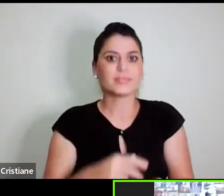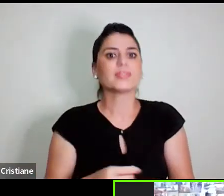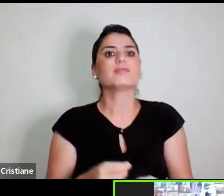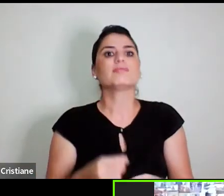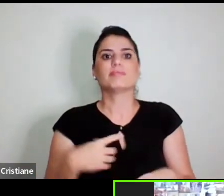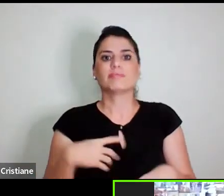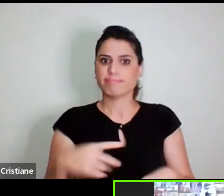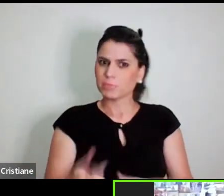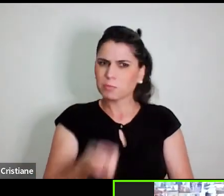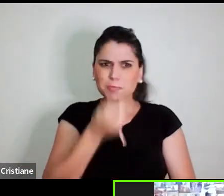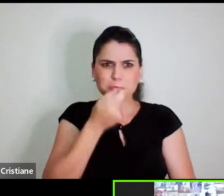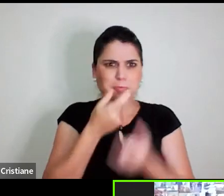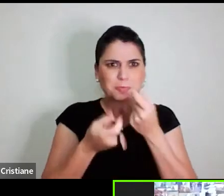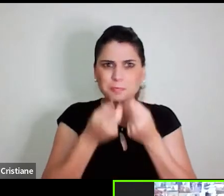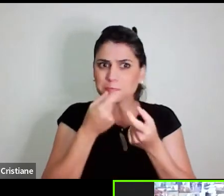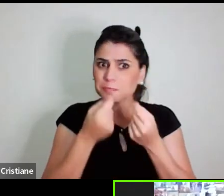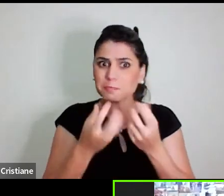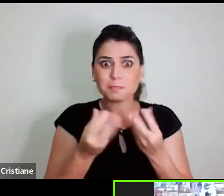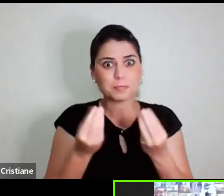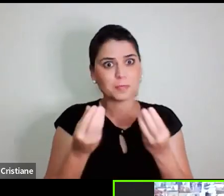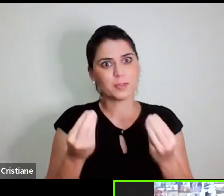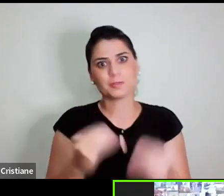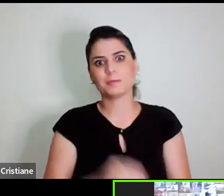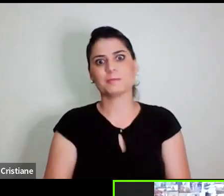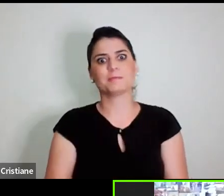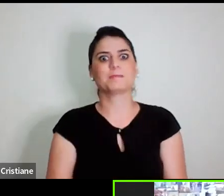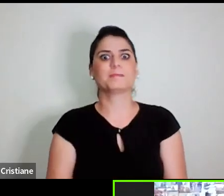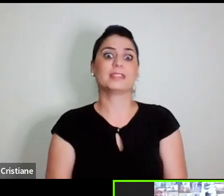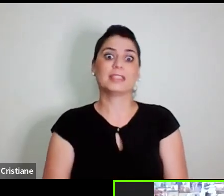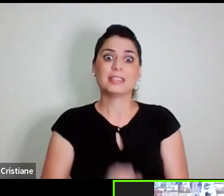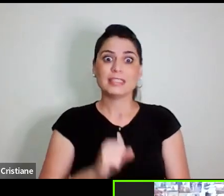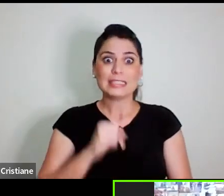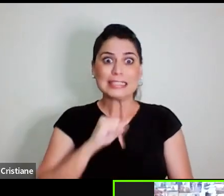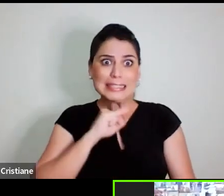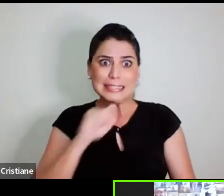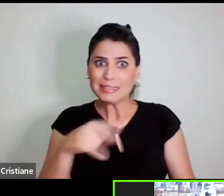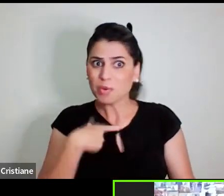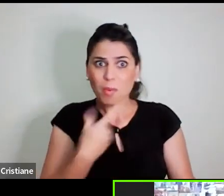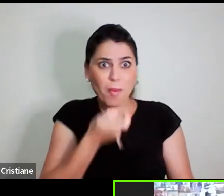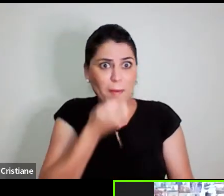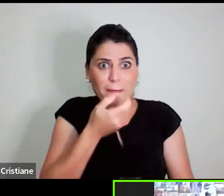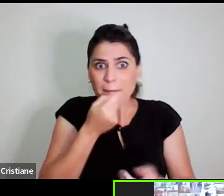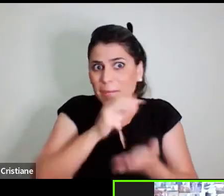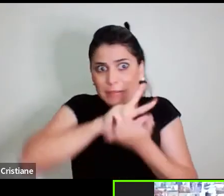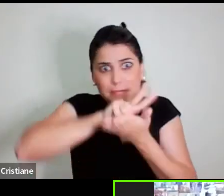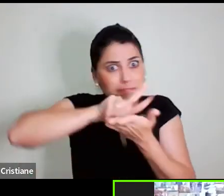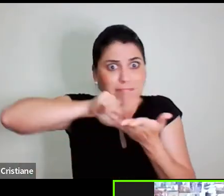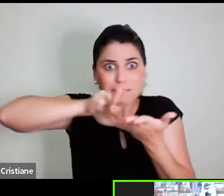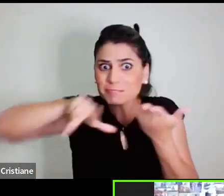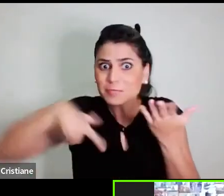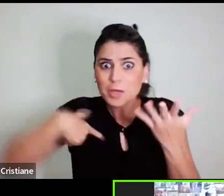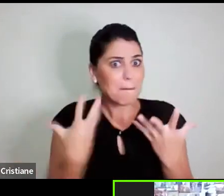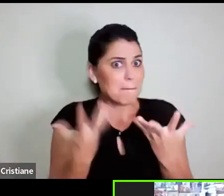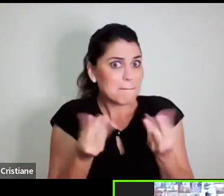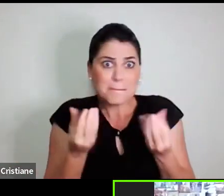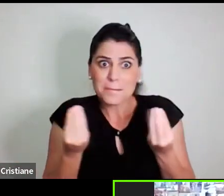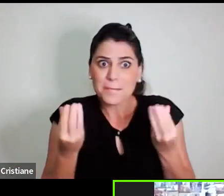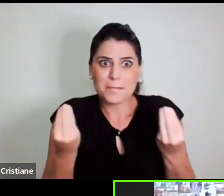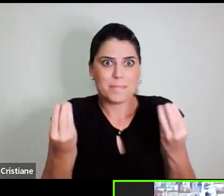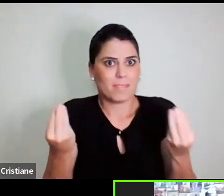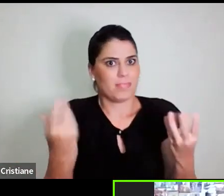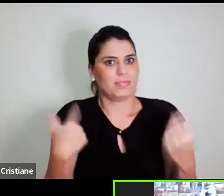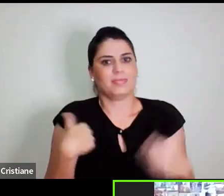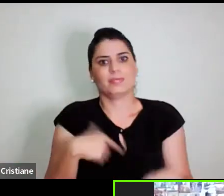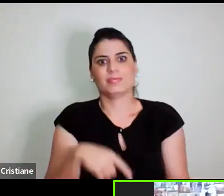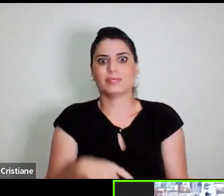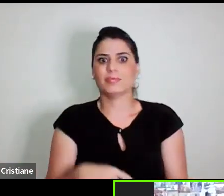vez. Eu falei, eu não vou tomar, porque se eu tomar isso aqui tudo, eu tenho certeza que eu vou morrer. Porque pela reação de imagina se eu